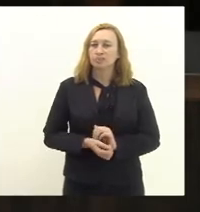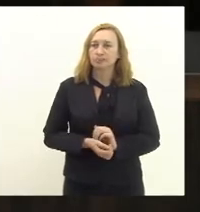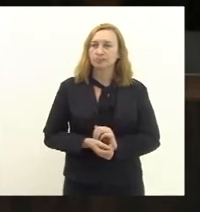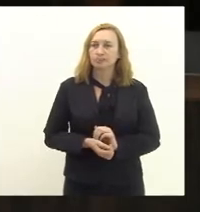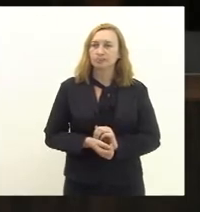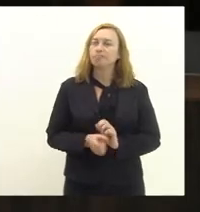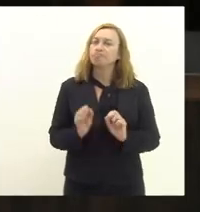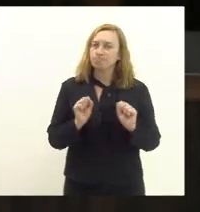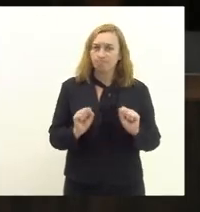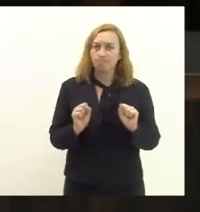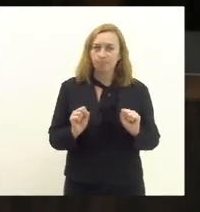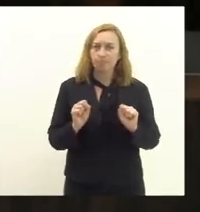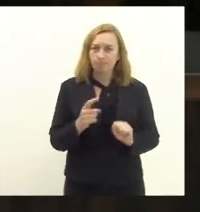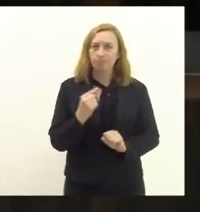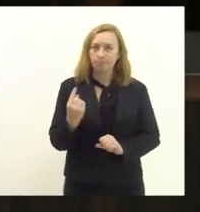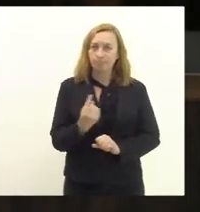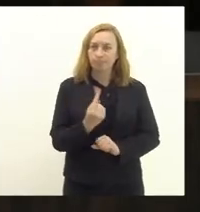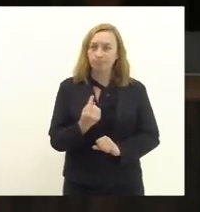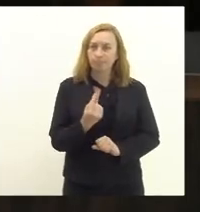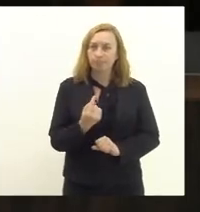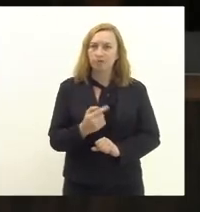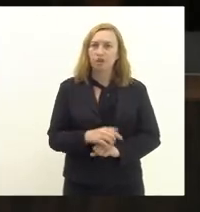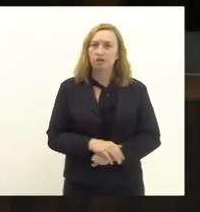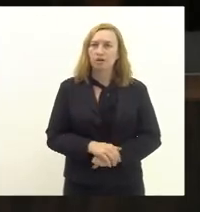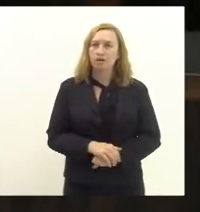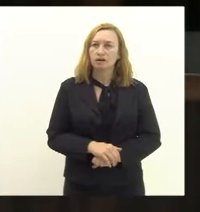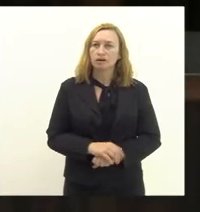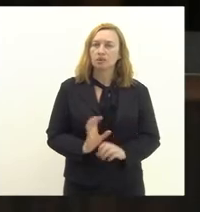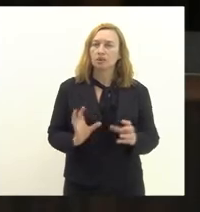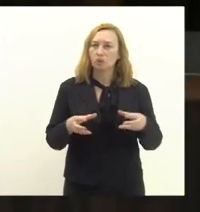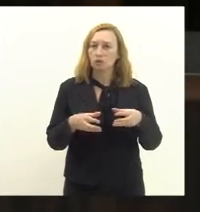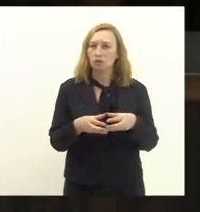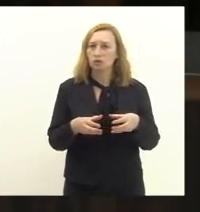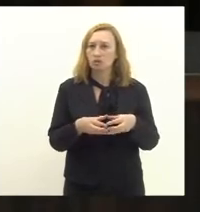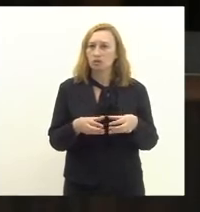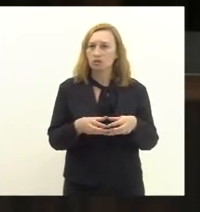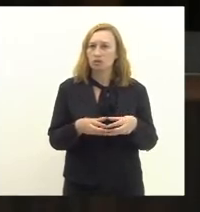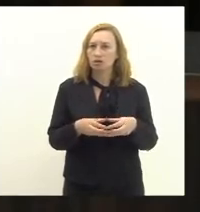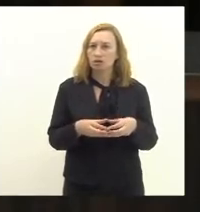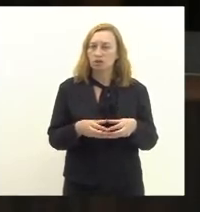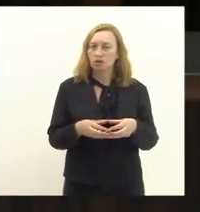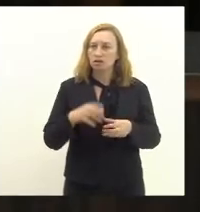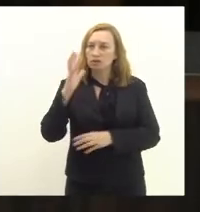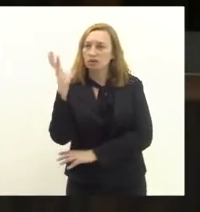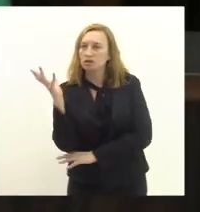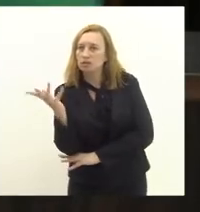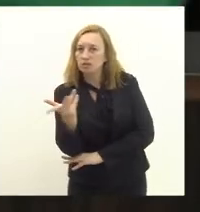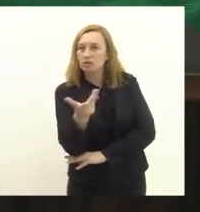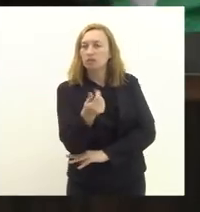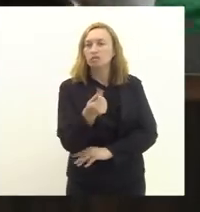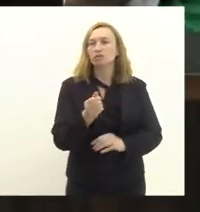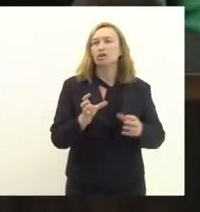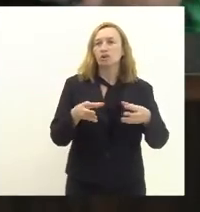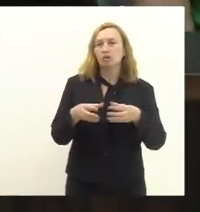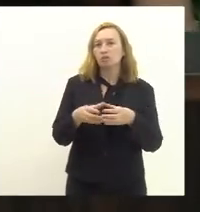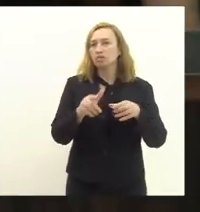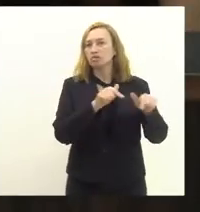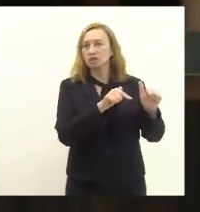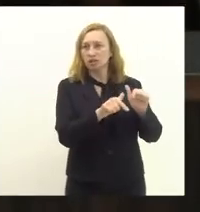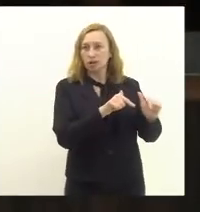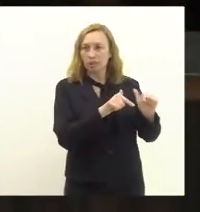que a gente possa, pela Comissão de Meio Ambiente, Comissão de